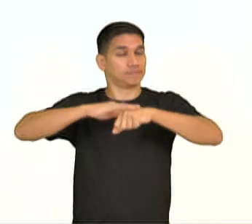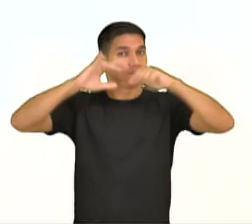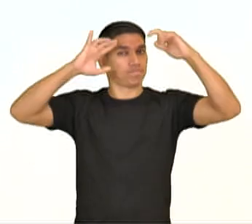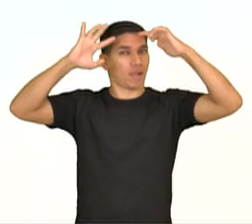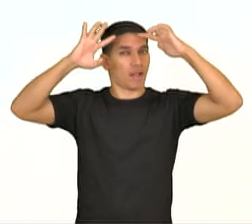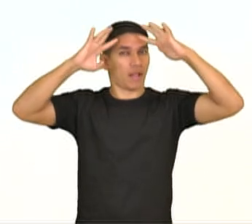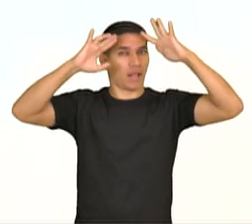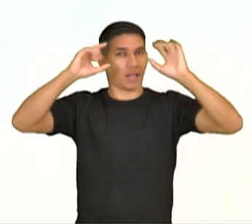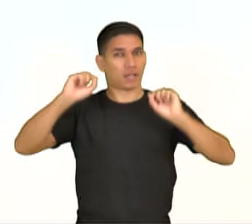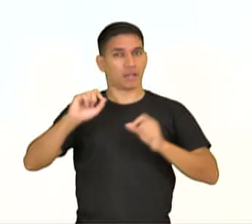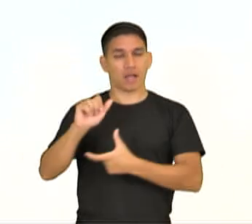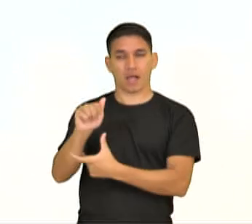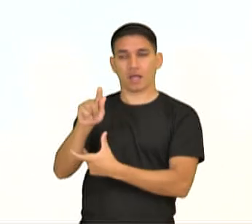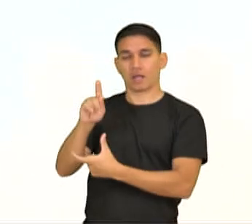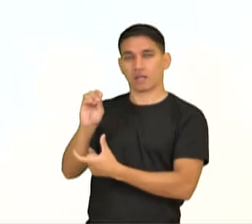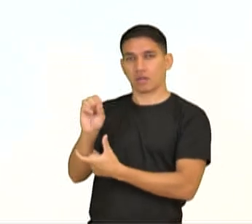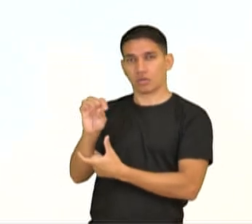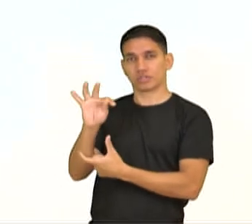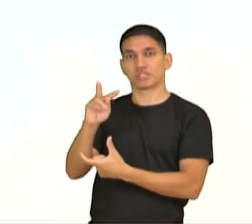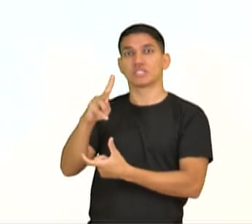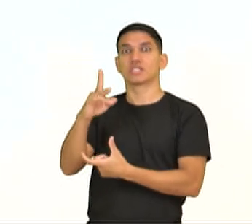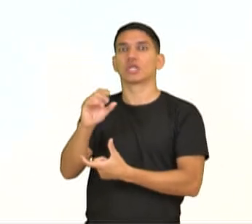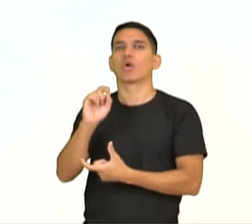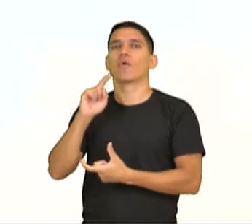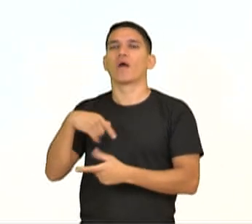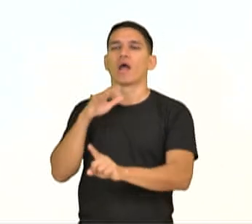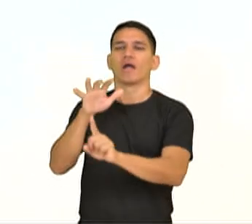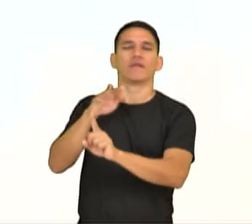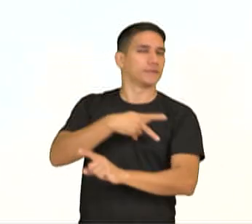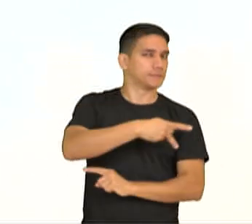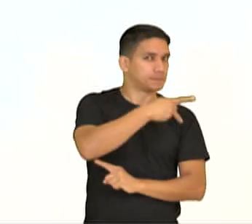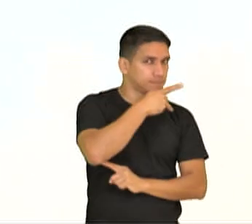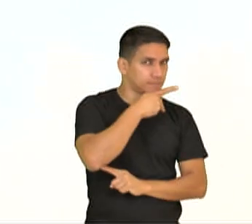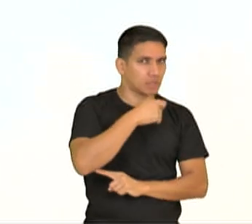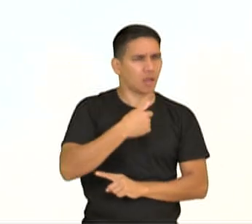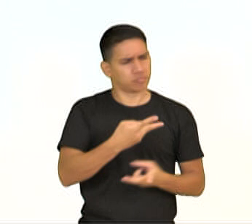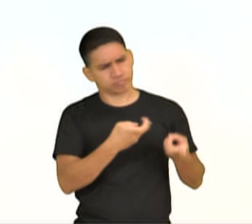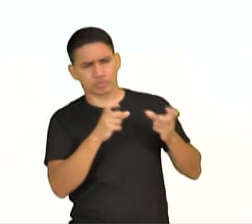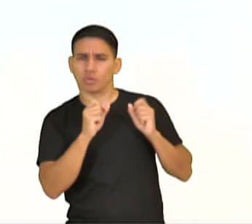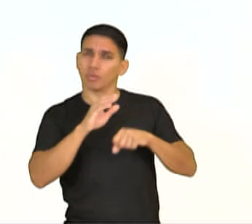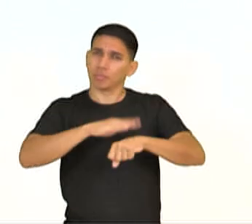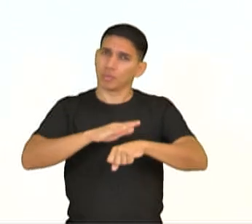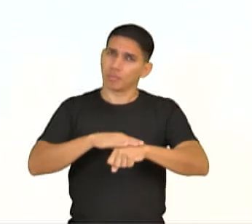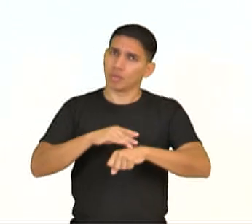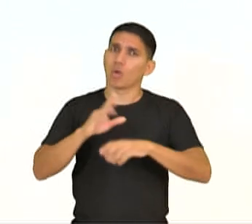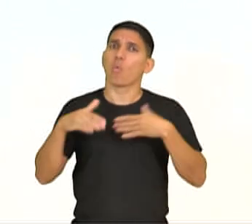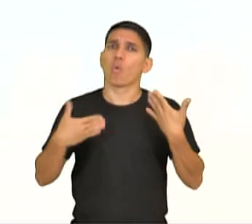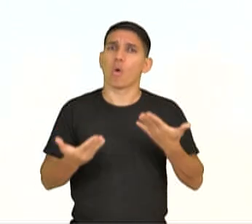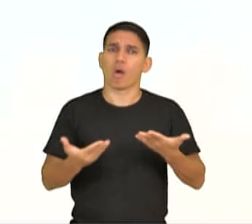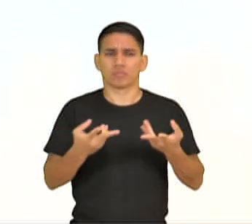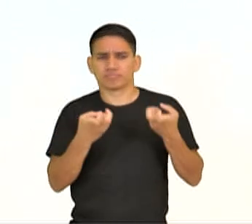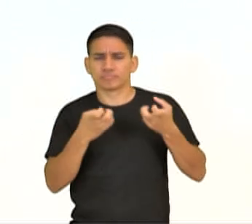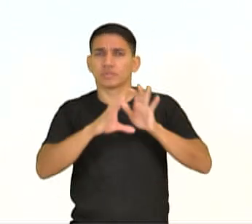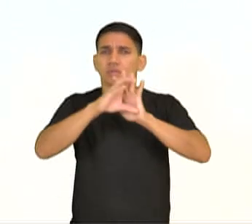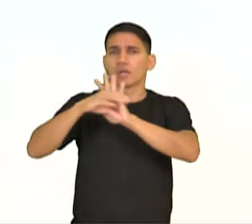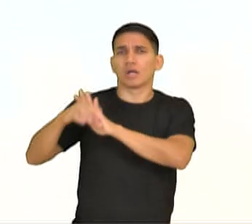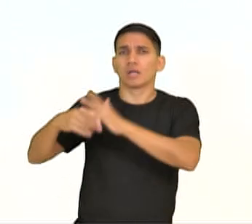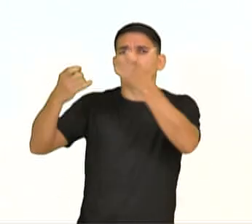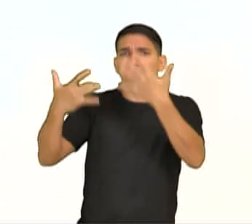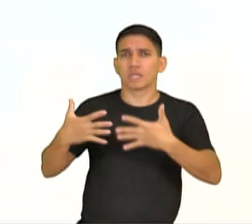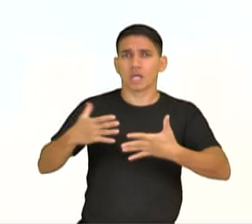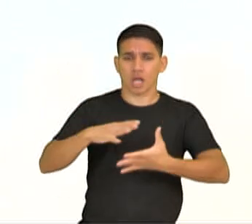né, do pensamento de Agostinho, é a influência de Platão. Nós vamos notar isso, por exemplo, na noção de corpo e alma, na noção